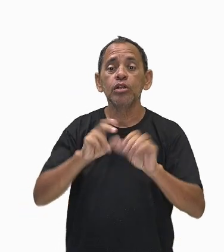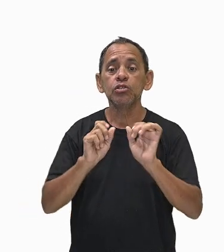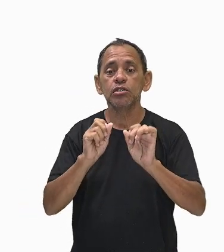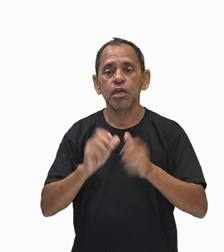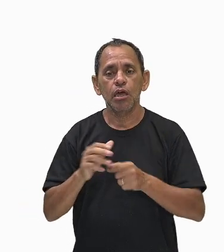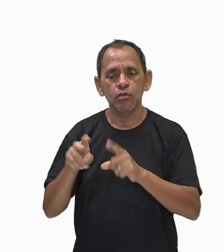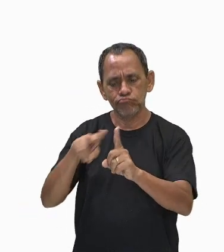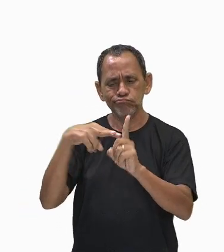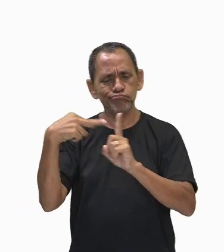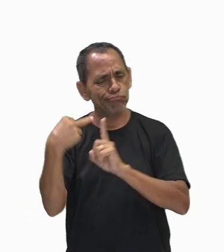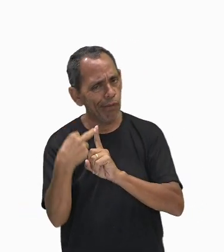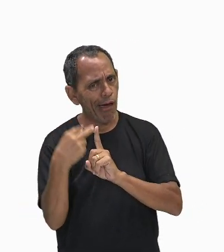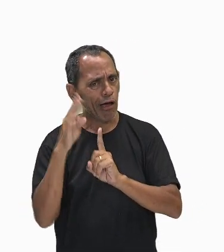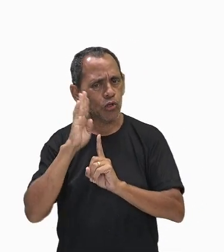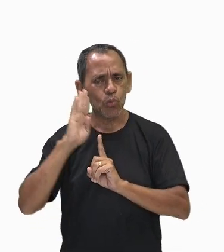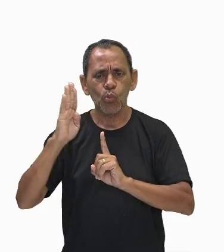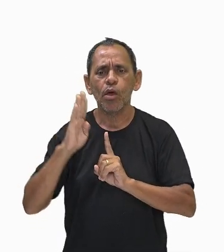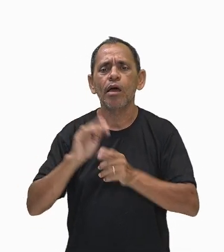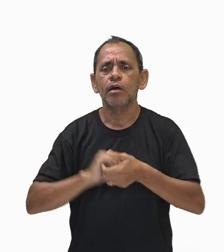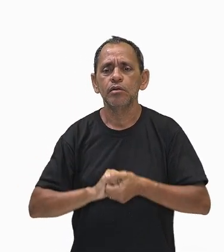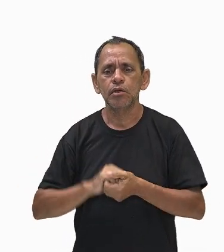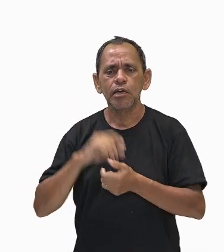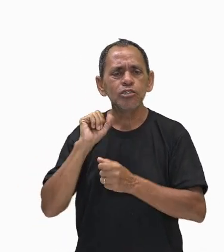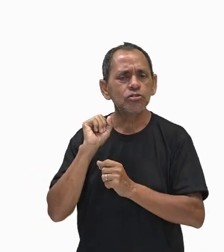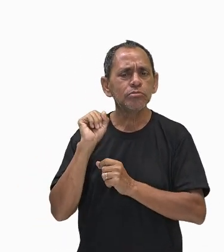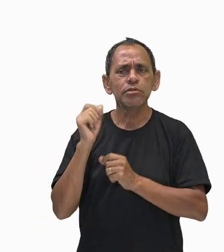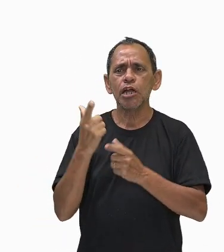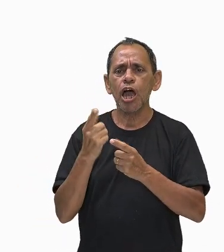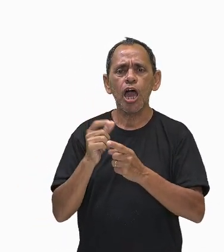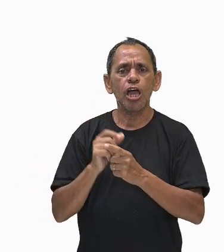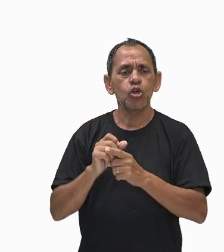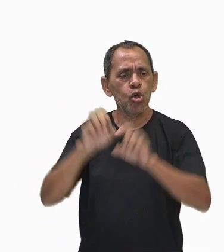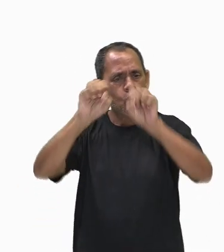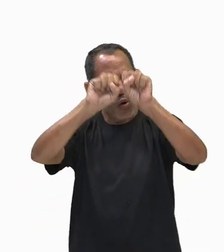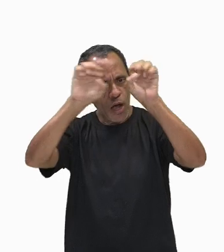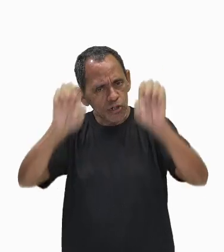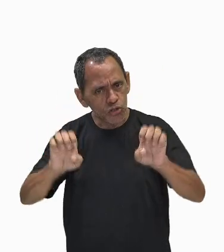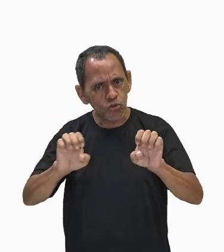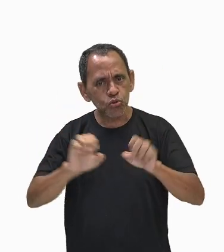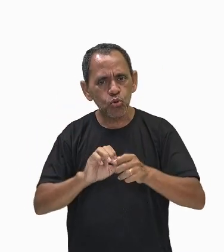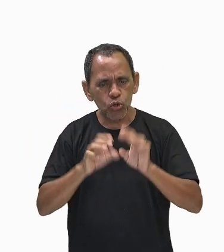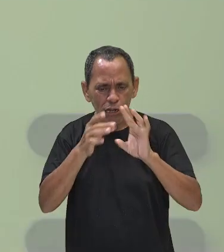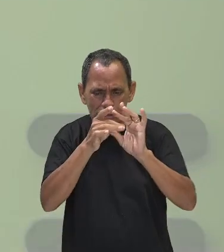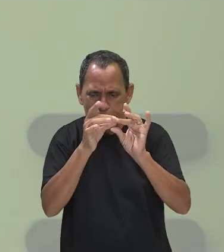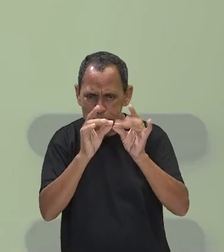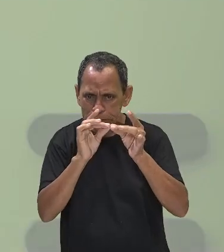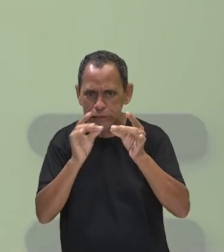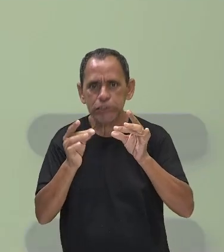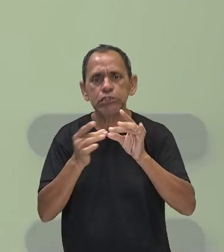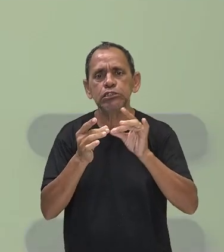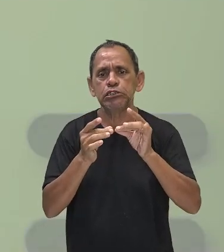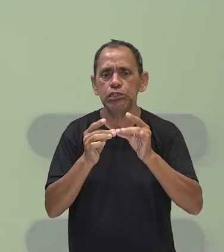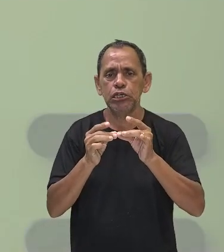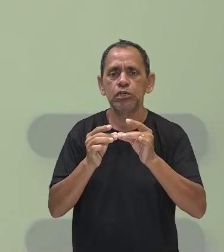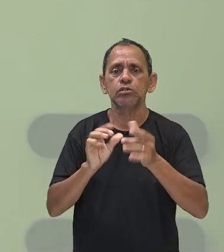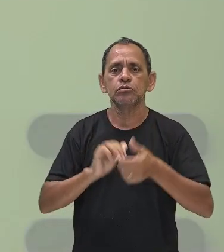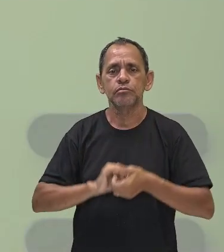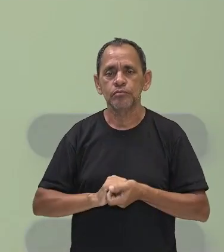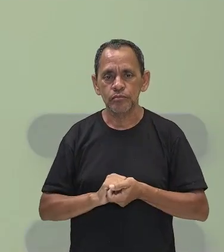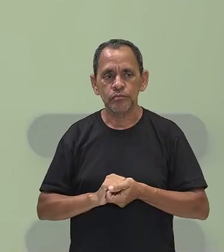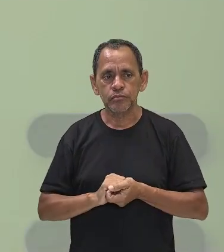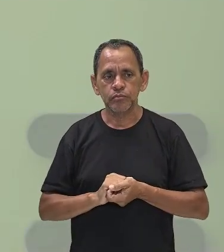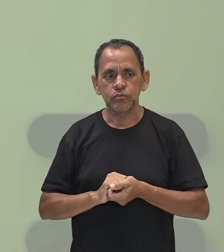aspecto estranho, né, com essa estrutura, com esse líquido mais corpulento. Isso aí, na